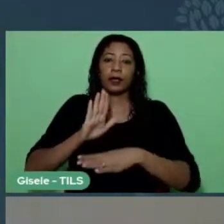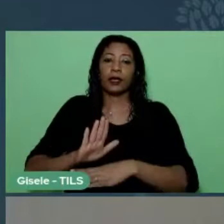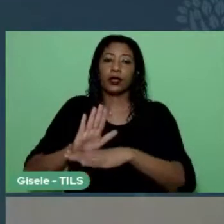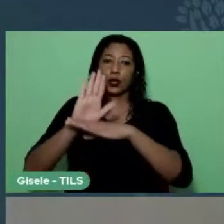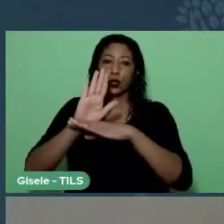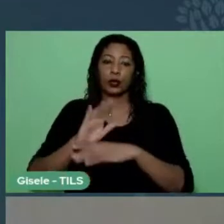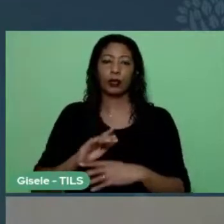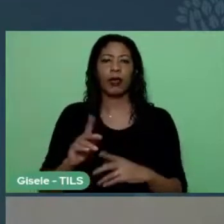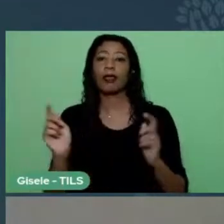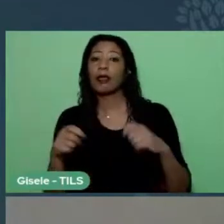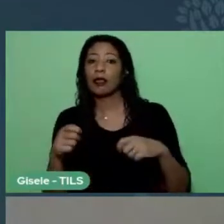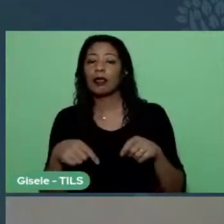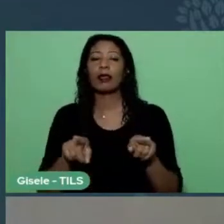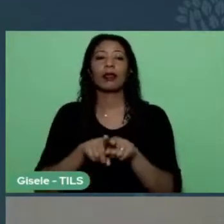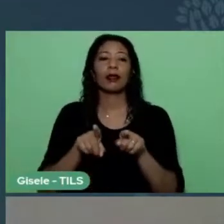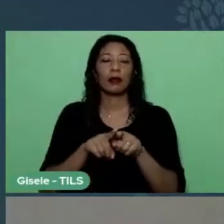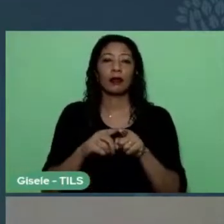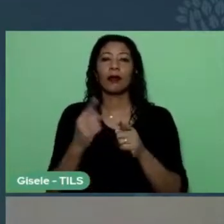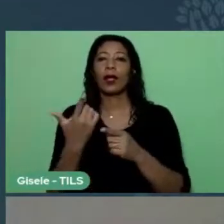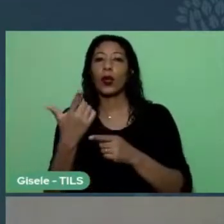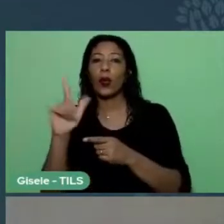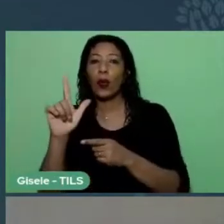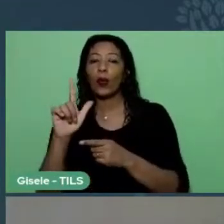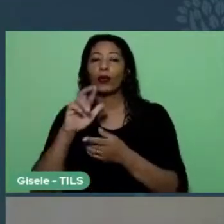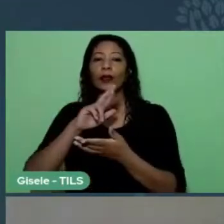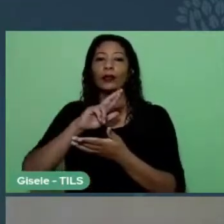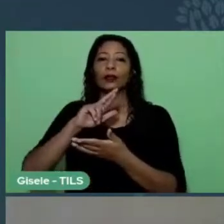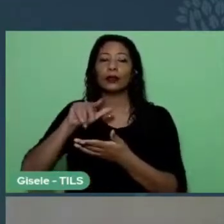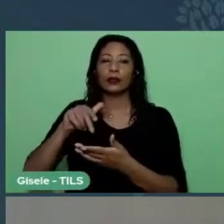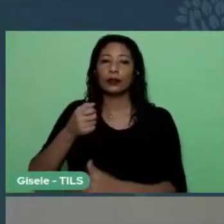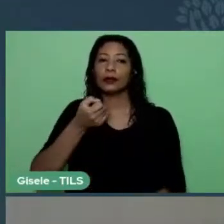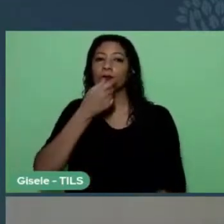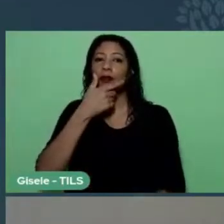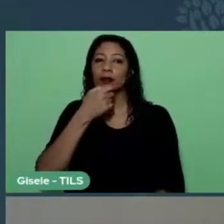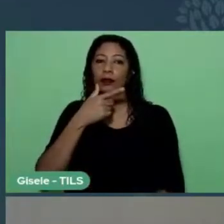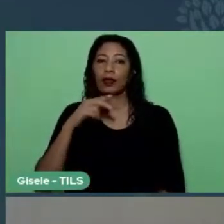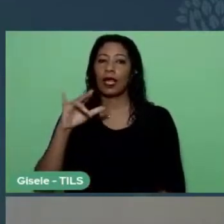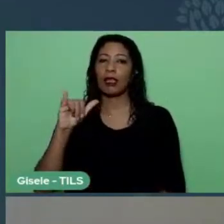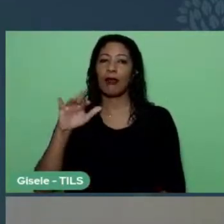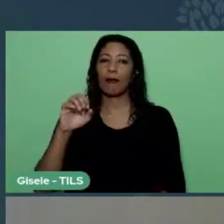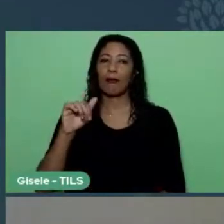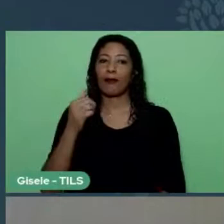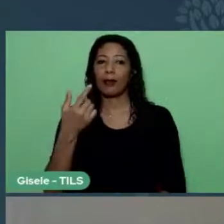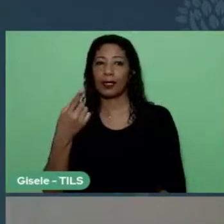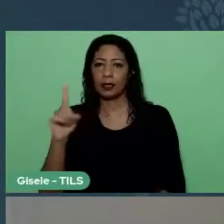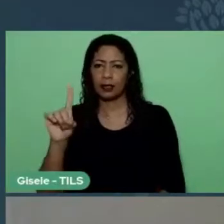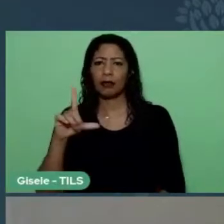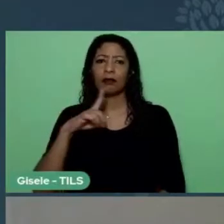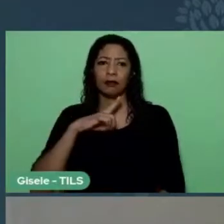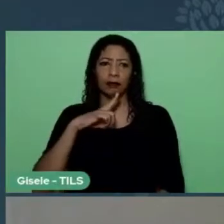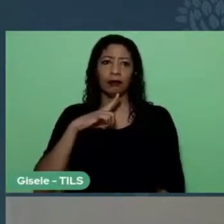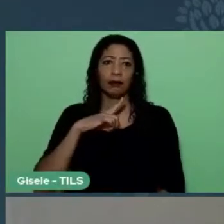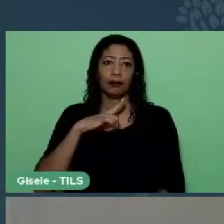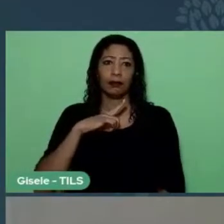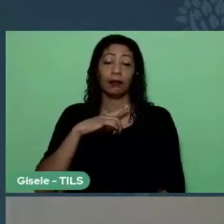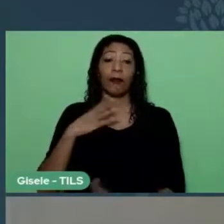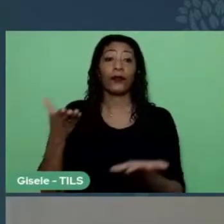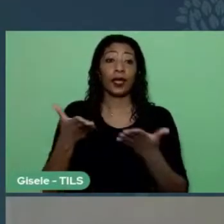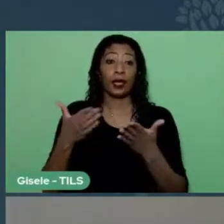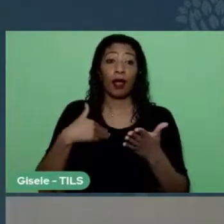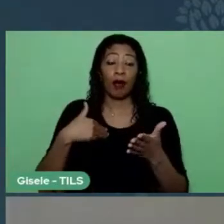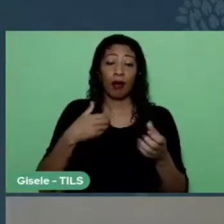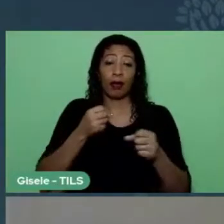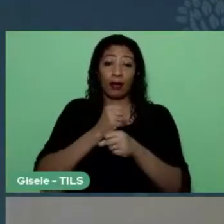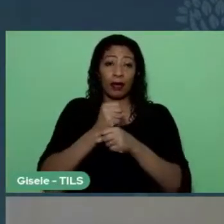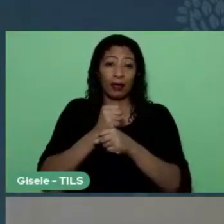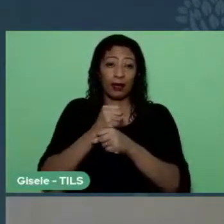possibilidade de outras drogas anti-inflamatórias, como os antileucotrienos. E existe também um grande avanço que a gente teve nos últimos anos,